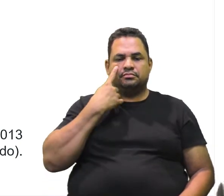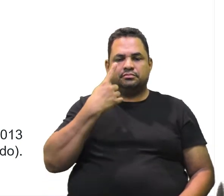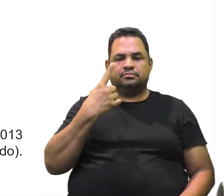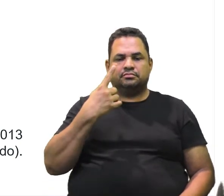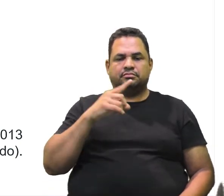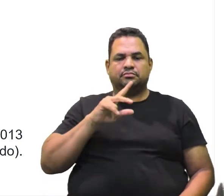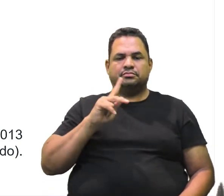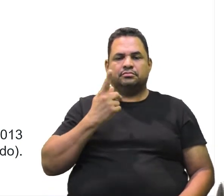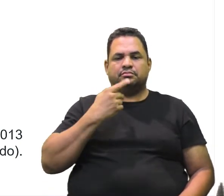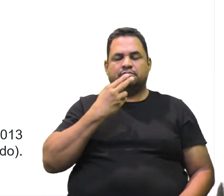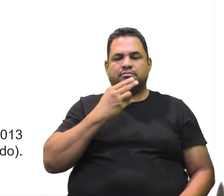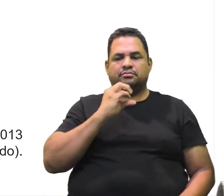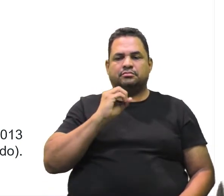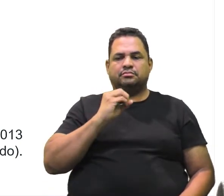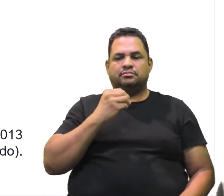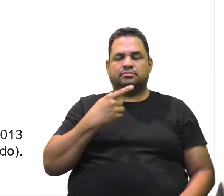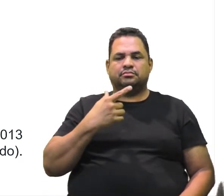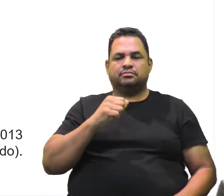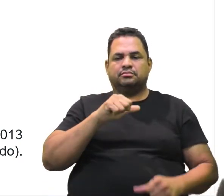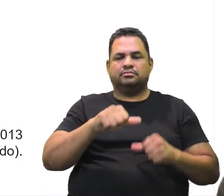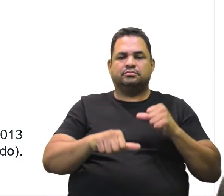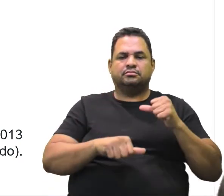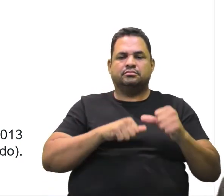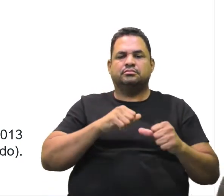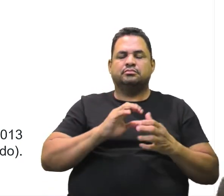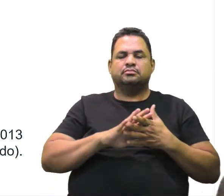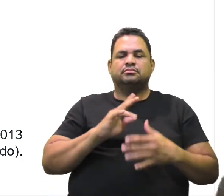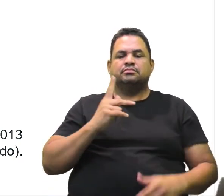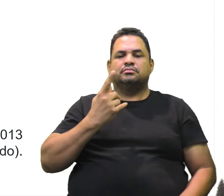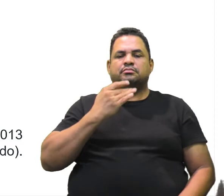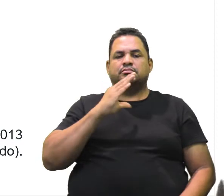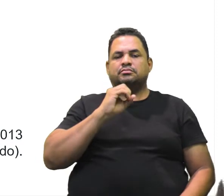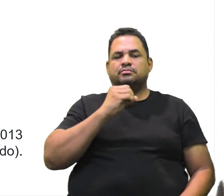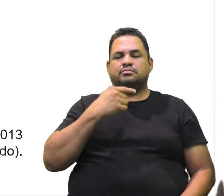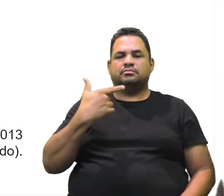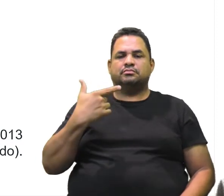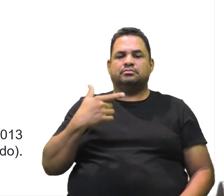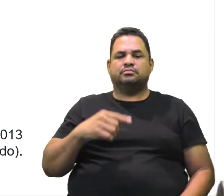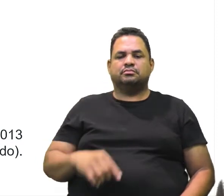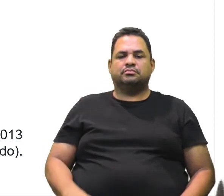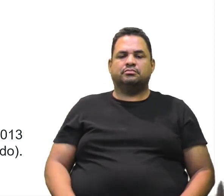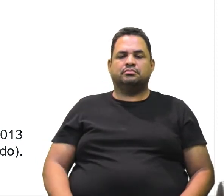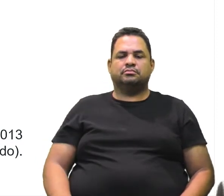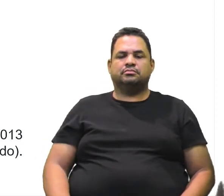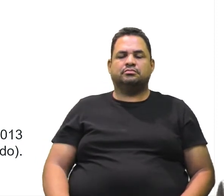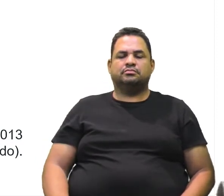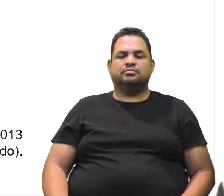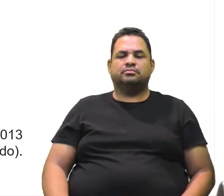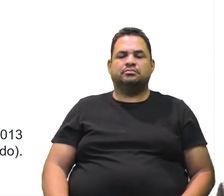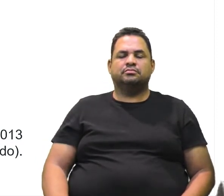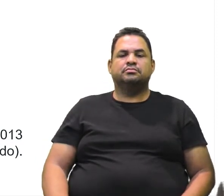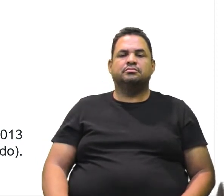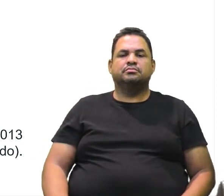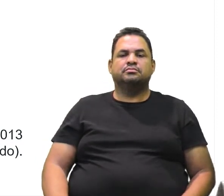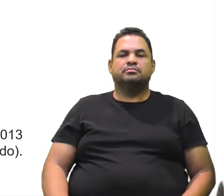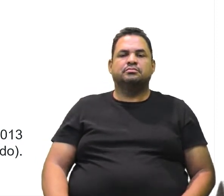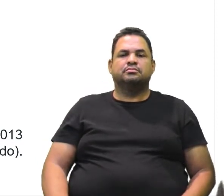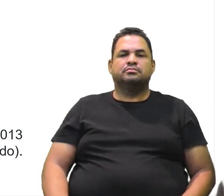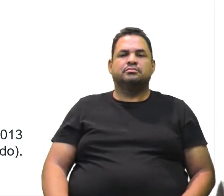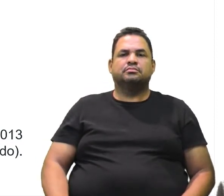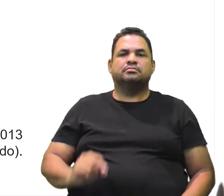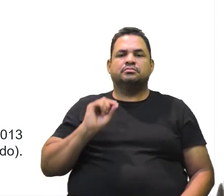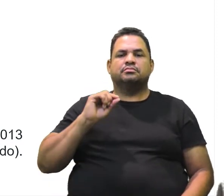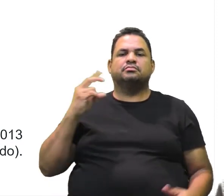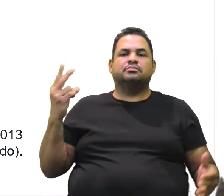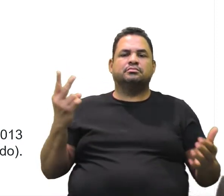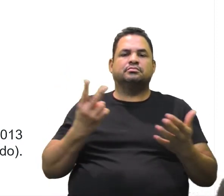H2O no reagente se transformando em H2O mais um meio de hidrogênio. Ótimo. O que